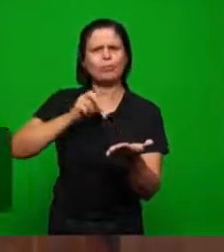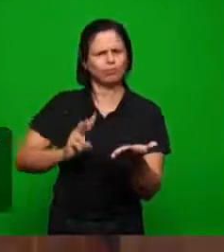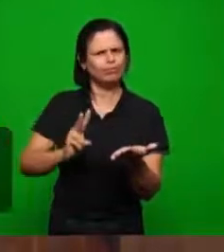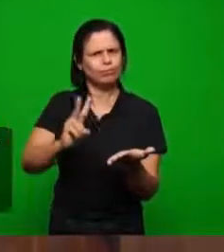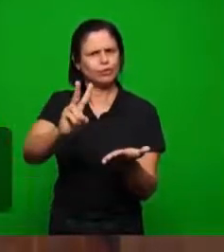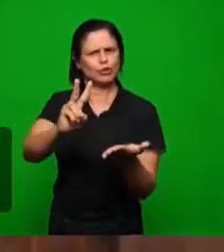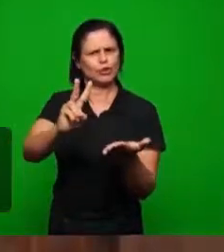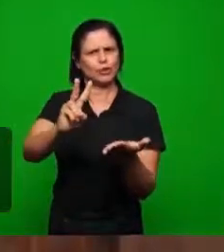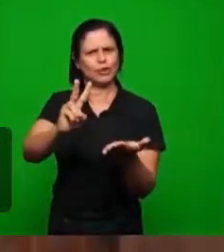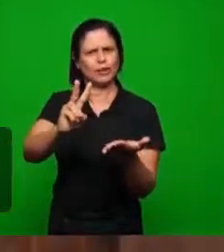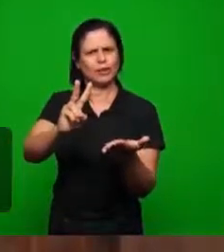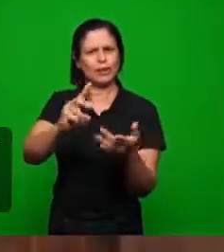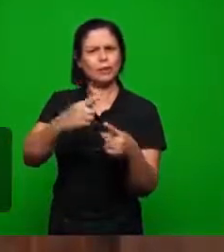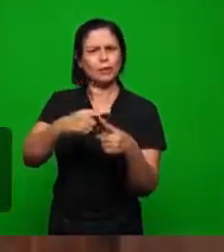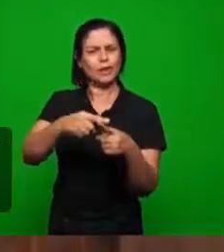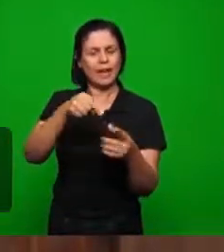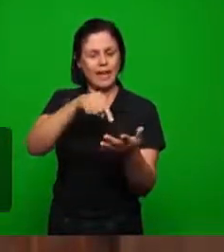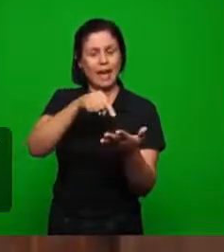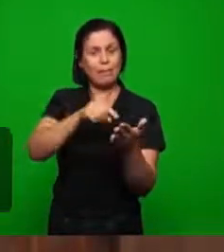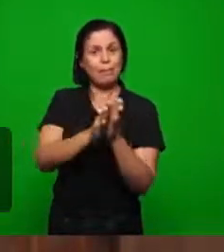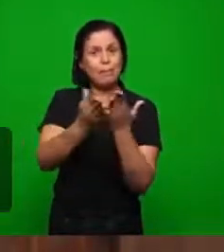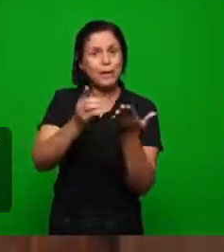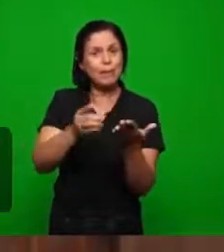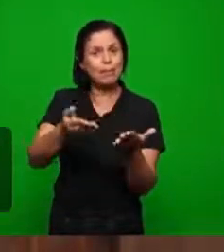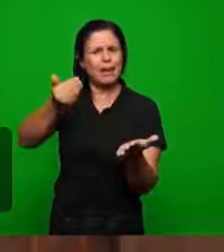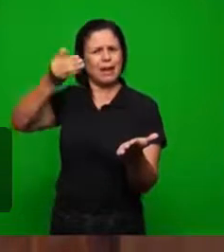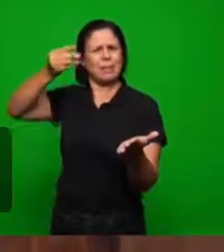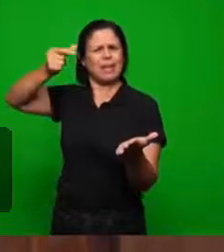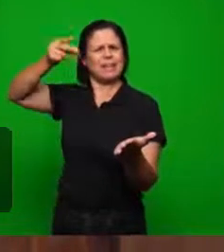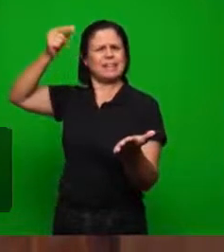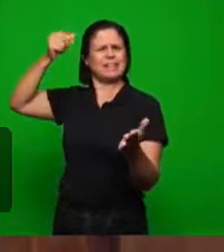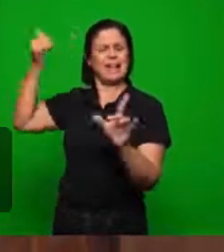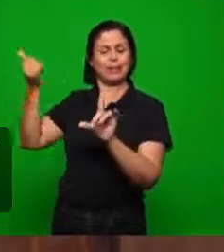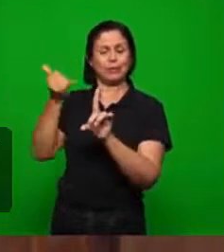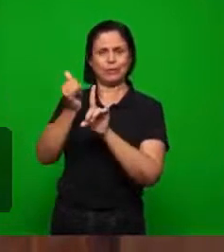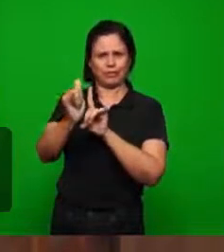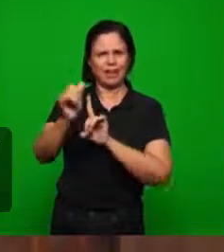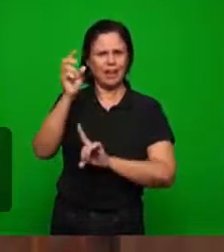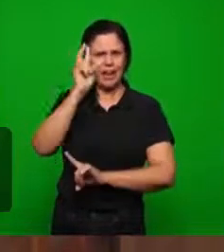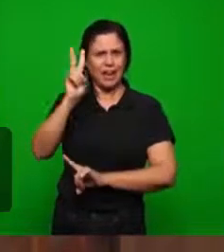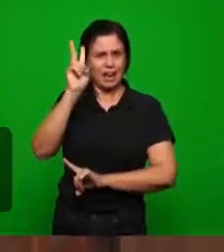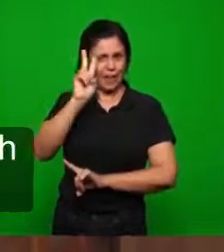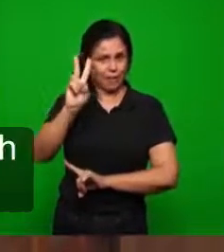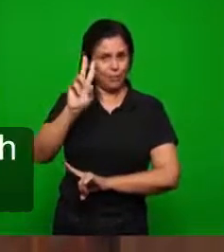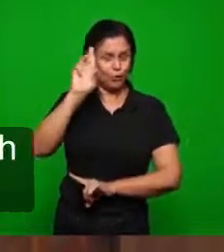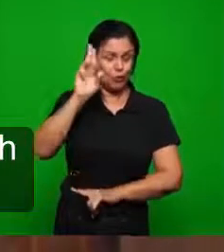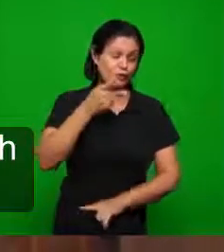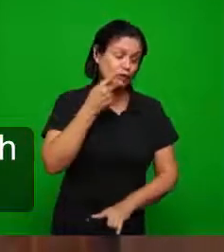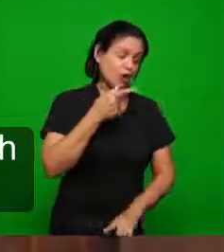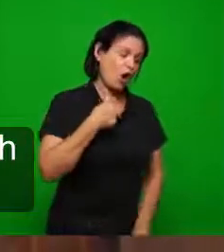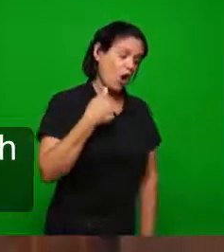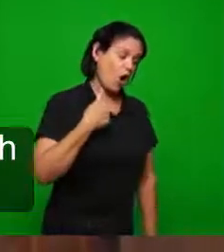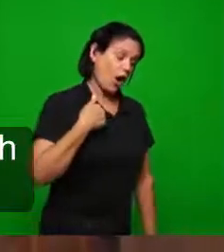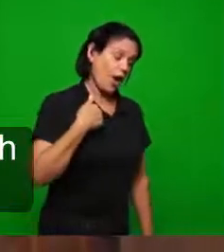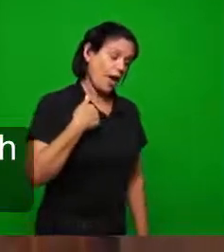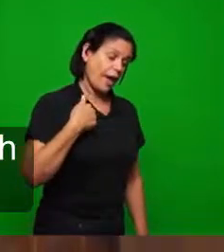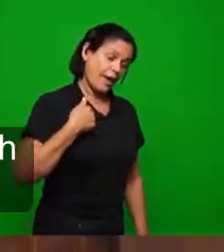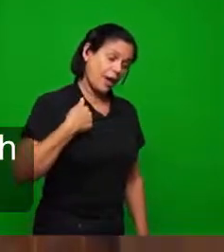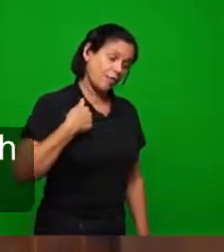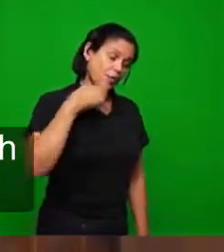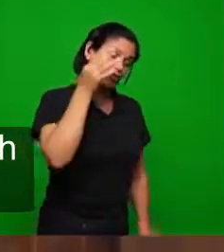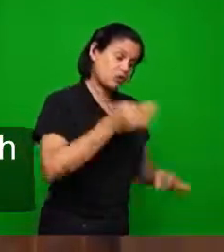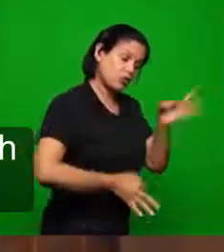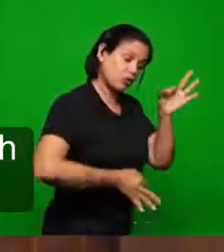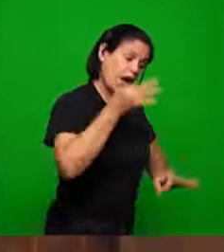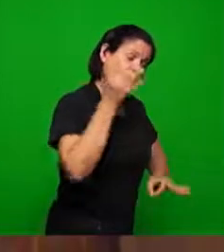que já estava profetizado, que virei a ti e batalharei contra eles, com a palavra